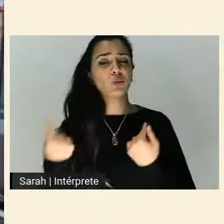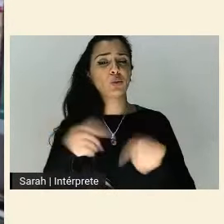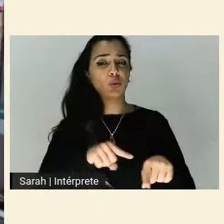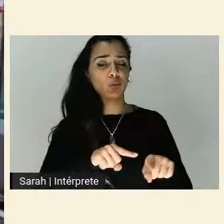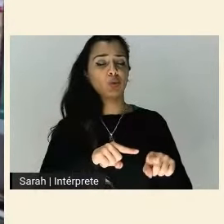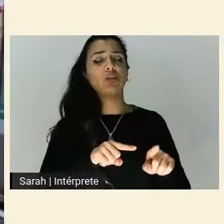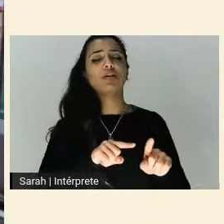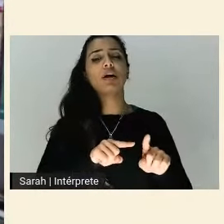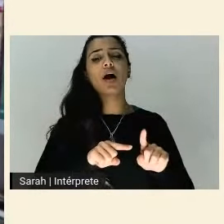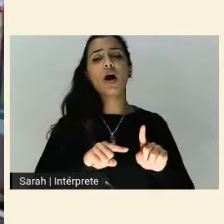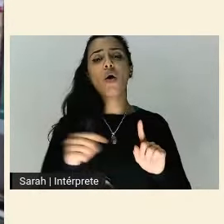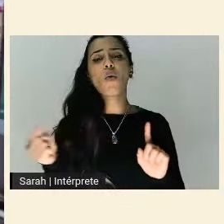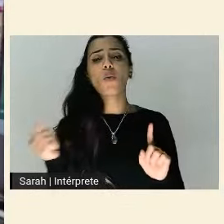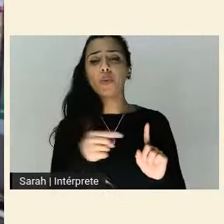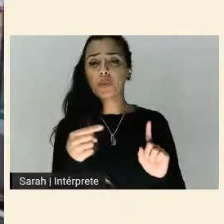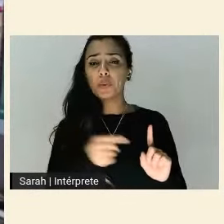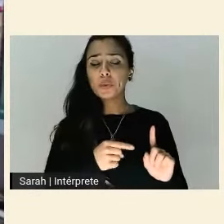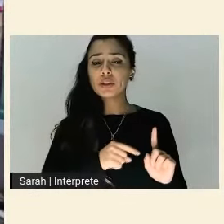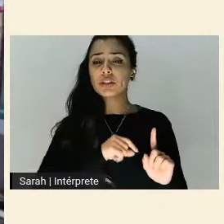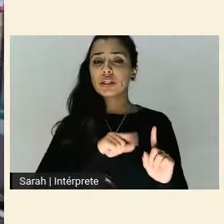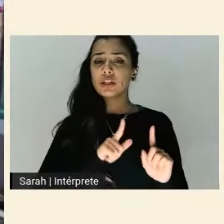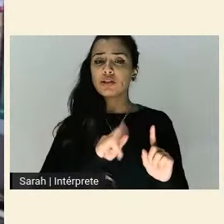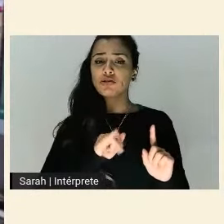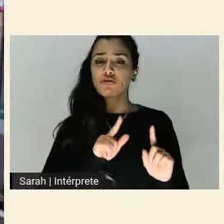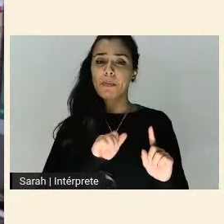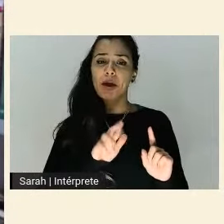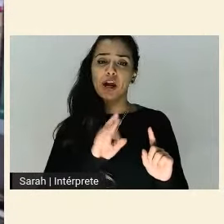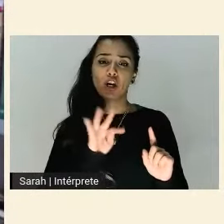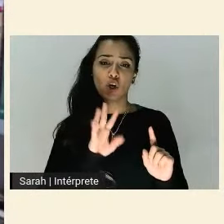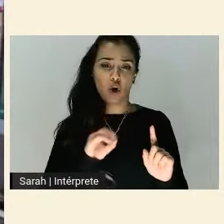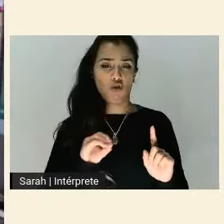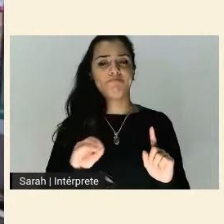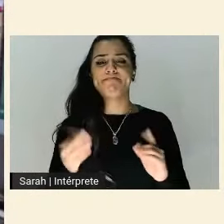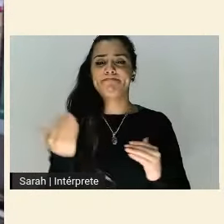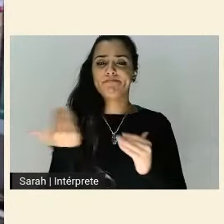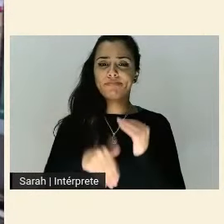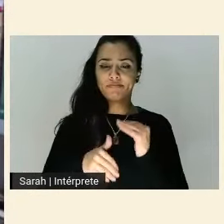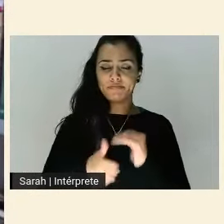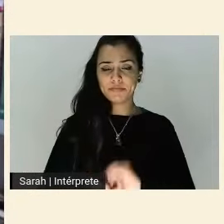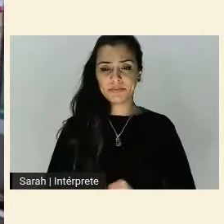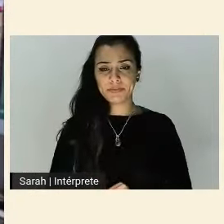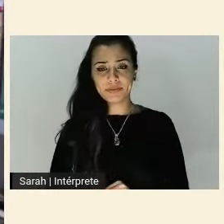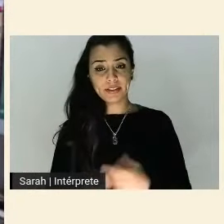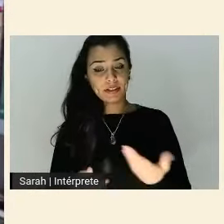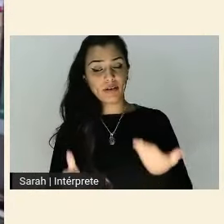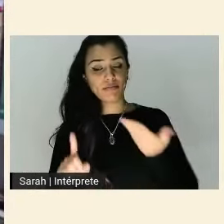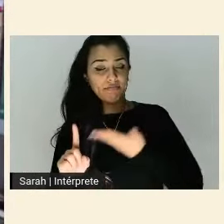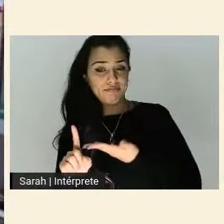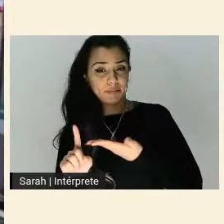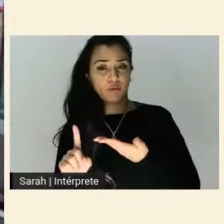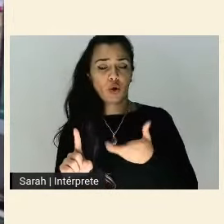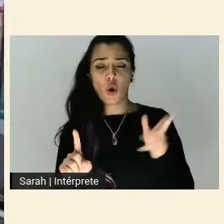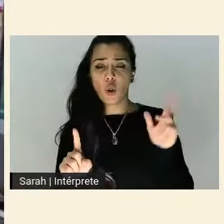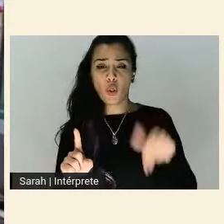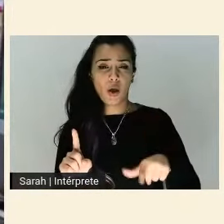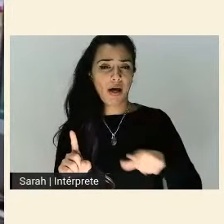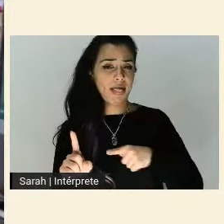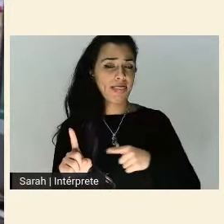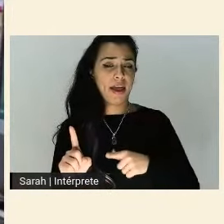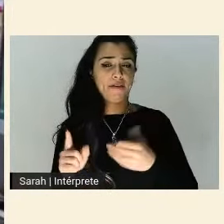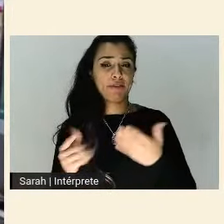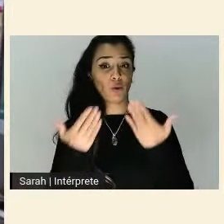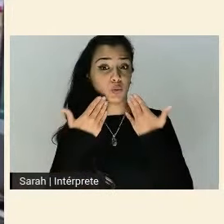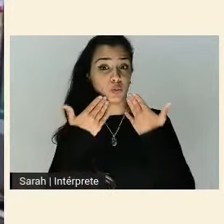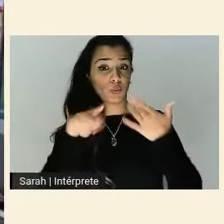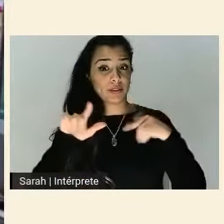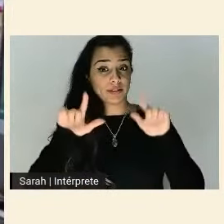crítico, né, de Gilberto Freire. Evidentemente, Joaquim Nojosa nunca teve o mesmo destaque,